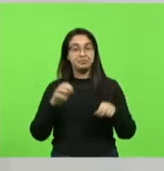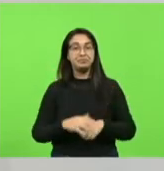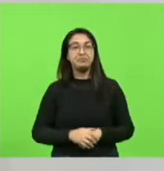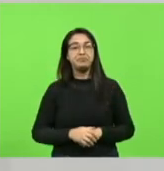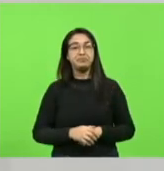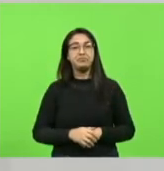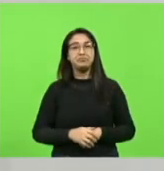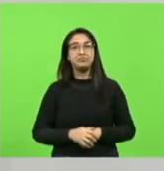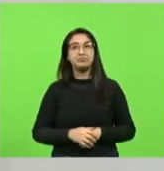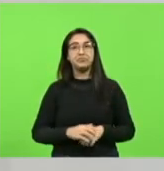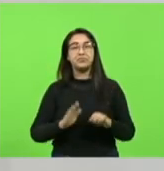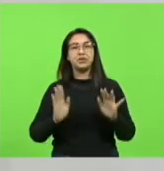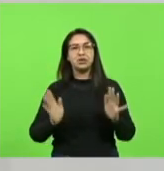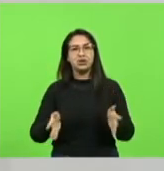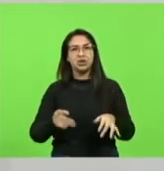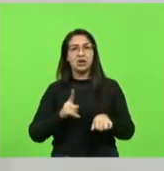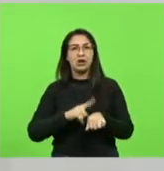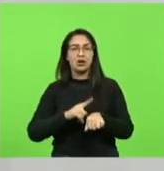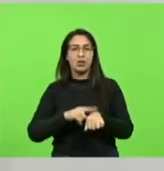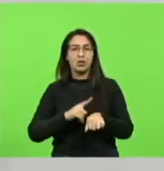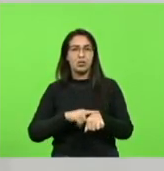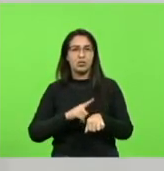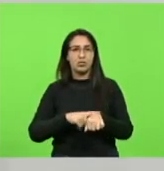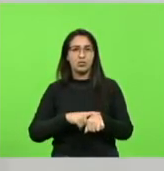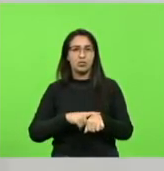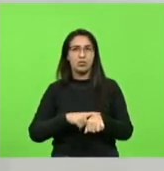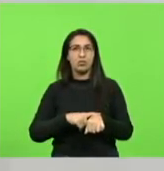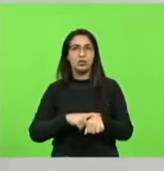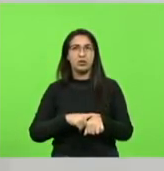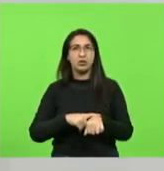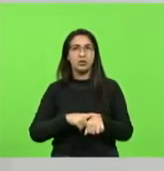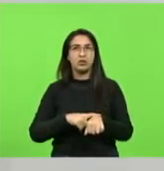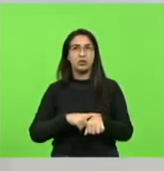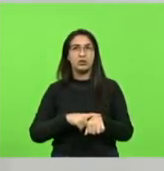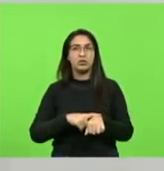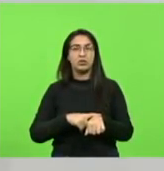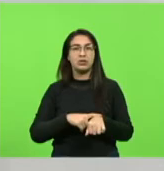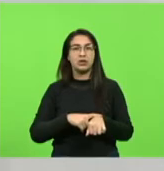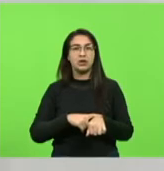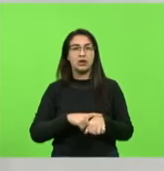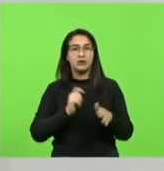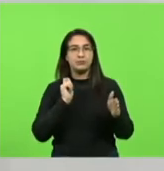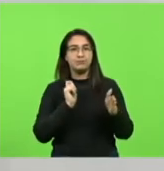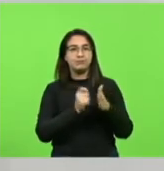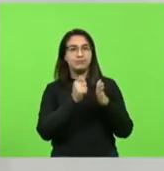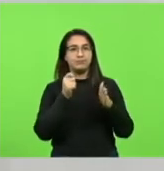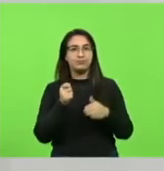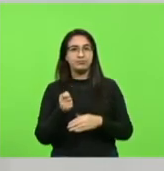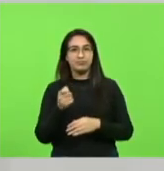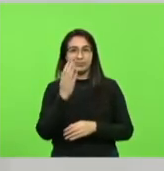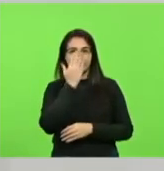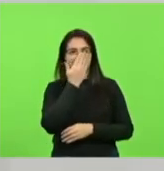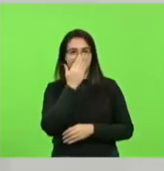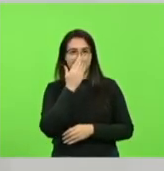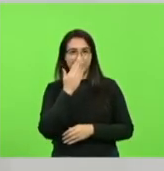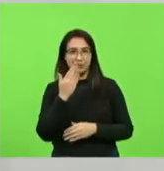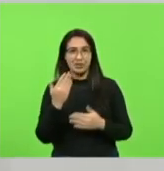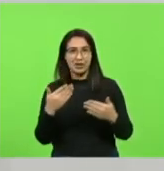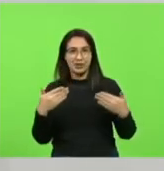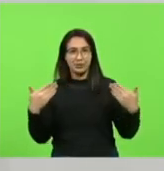que é hora, deputado Ismael, de quebrarmos os retrovisores e não olharmos para